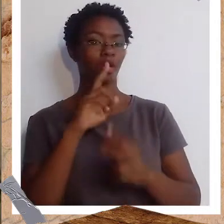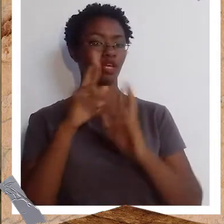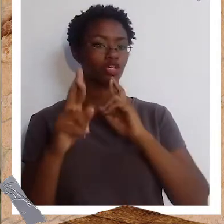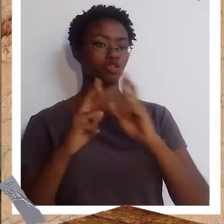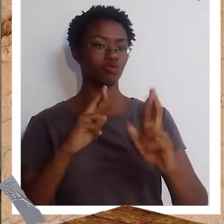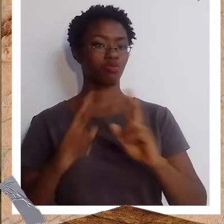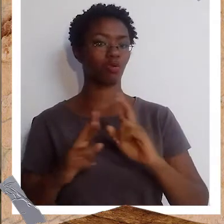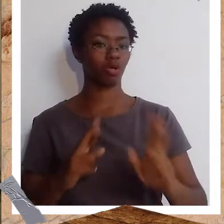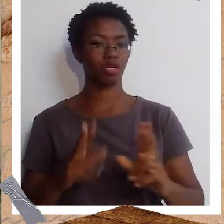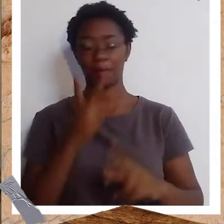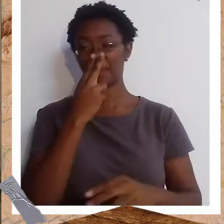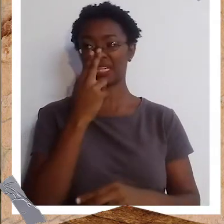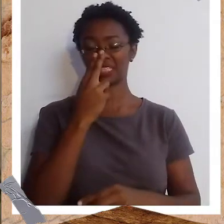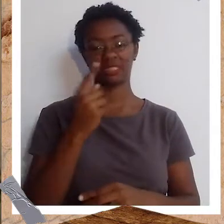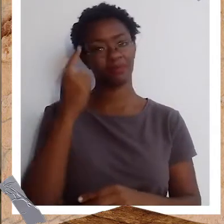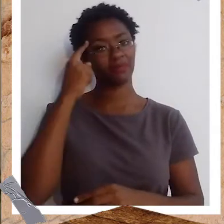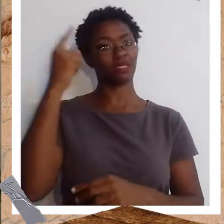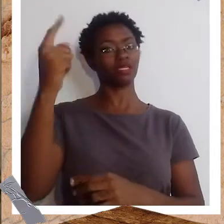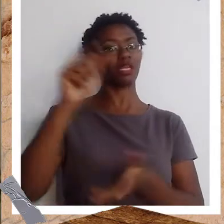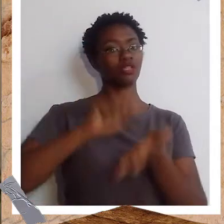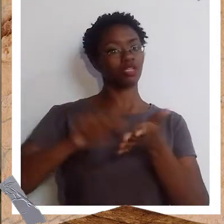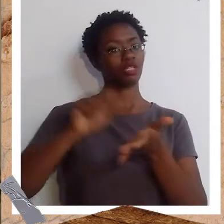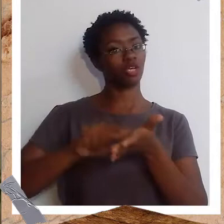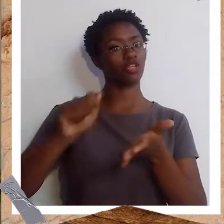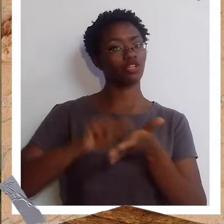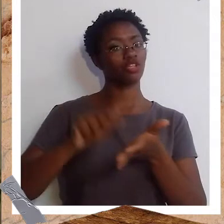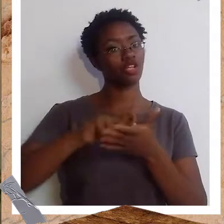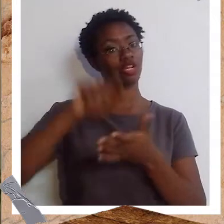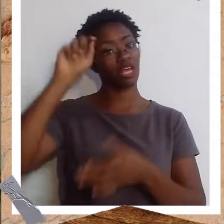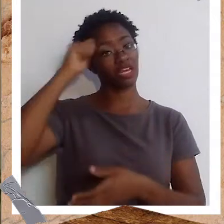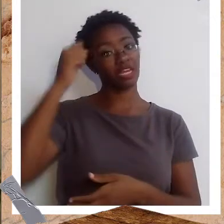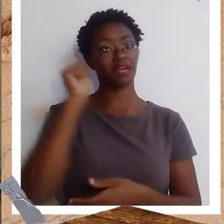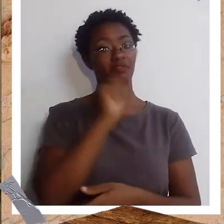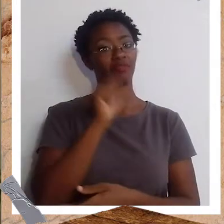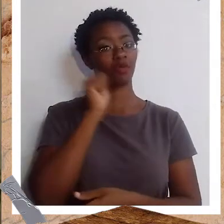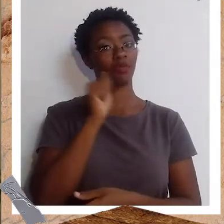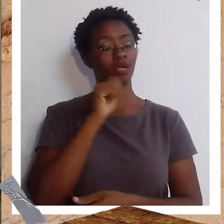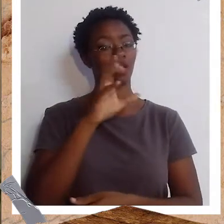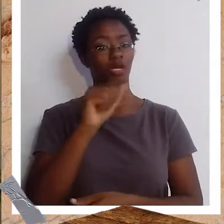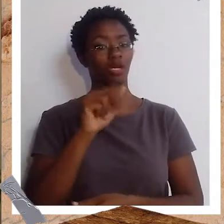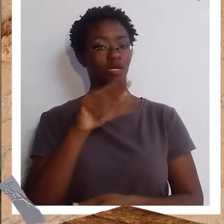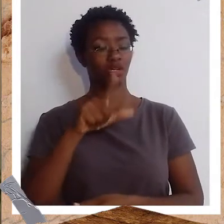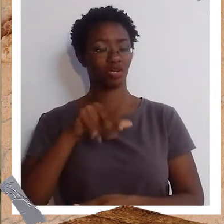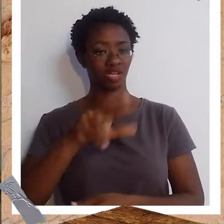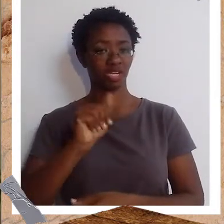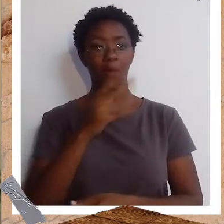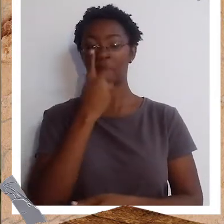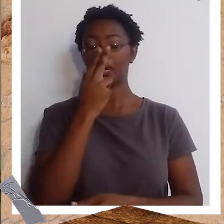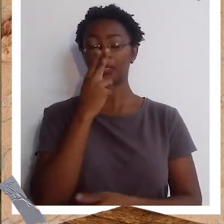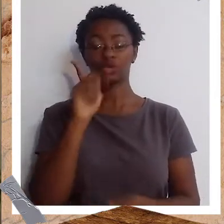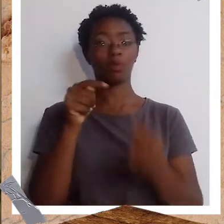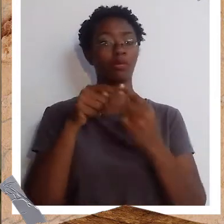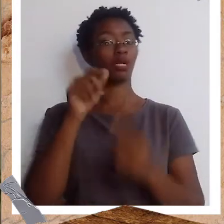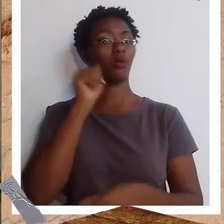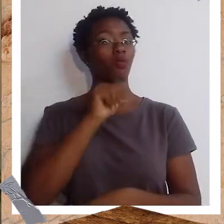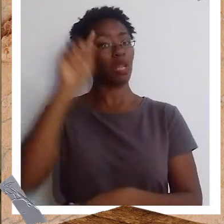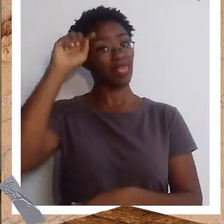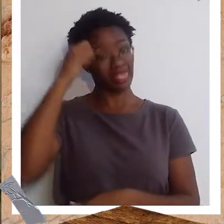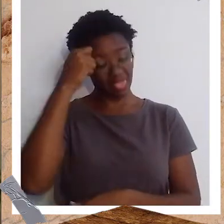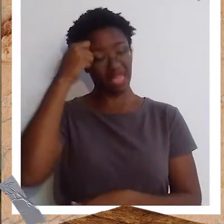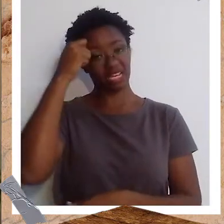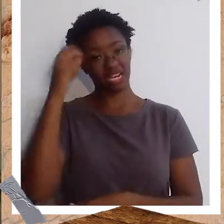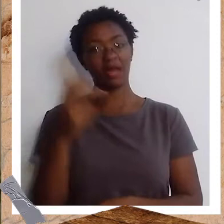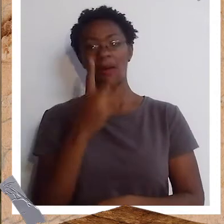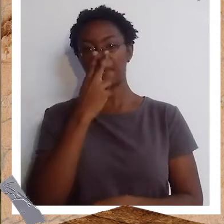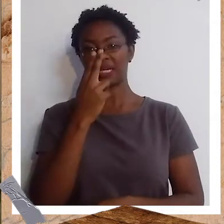para a gente considerar essa escrita feminina negra de Carolina, e de como o próprio fato de ser uma mulher negra tornou-se